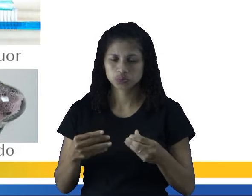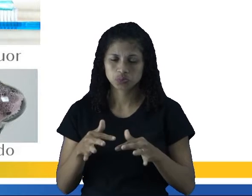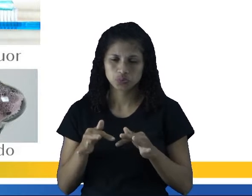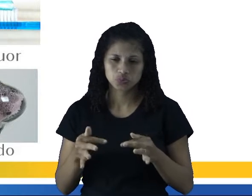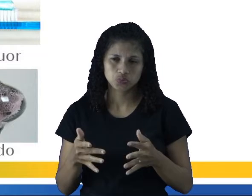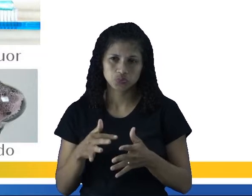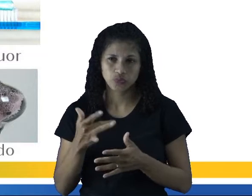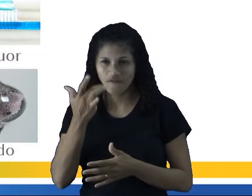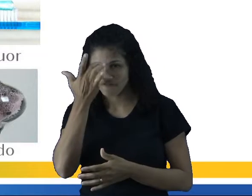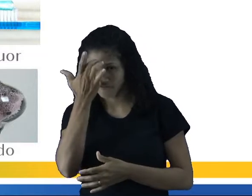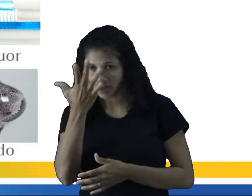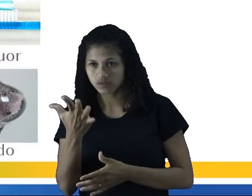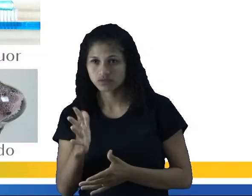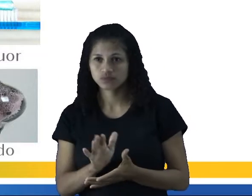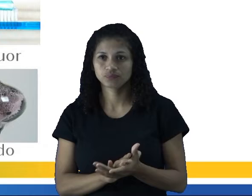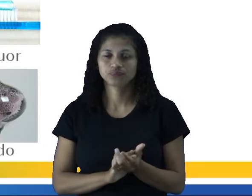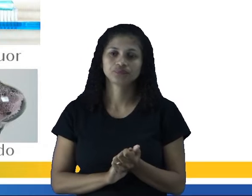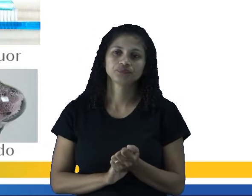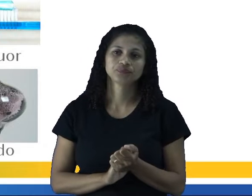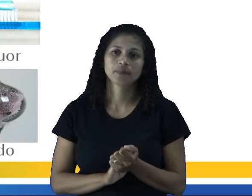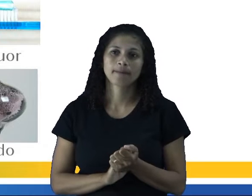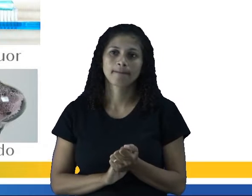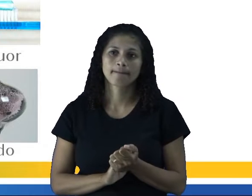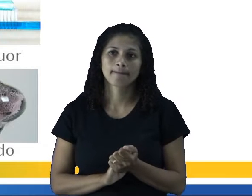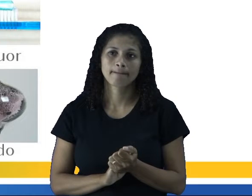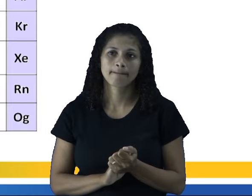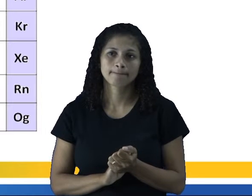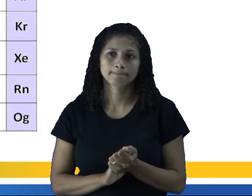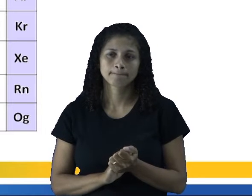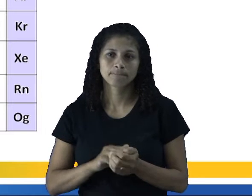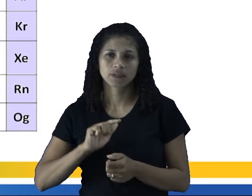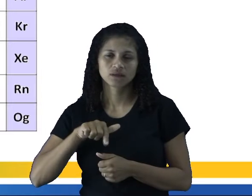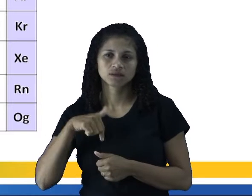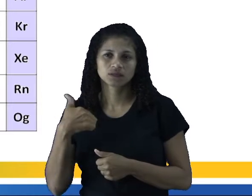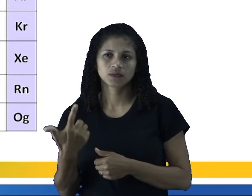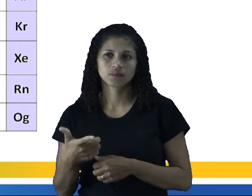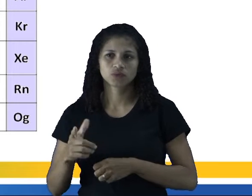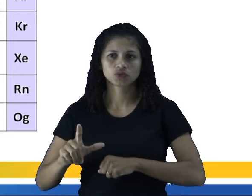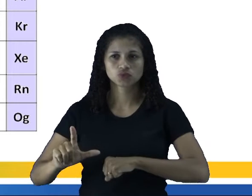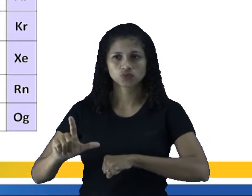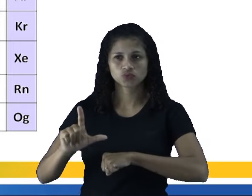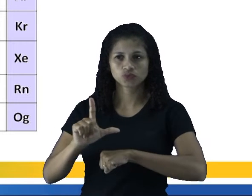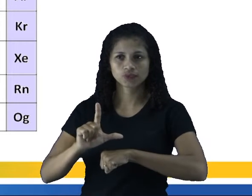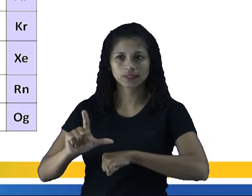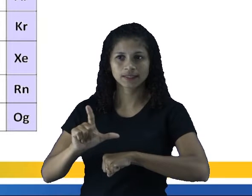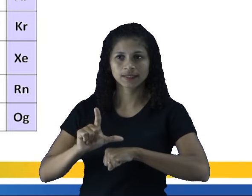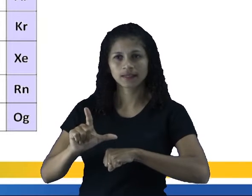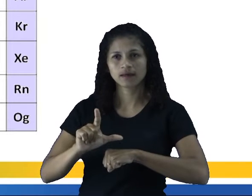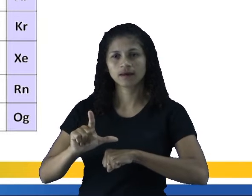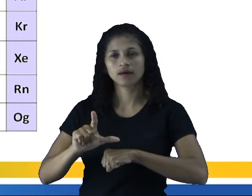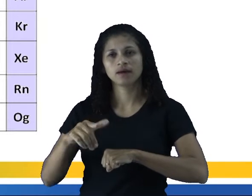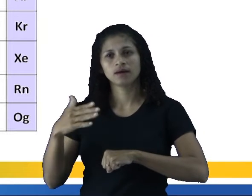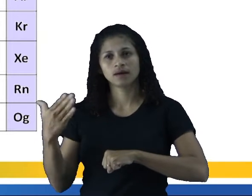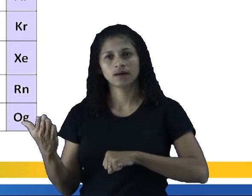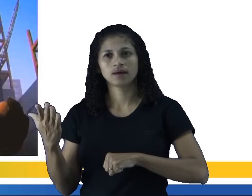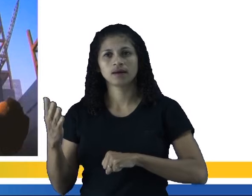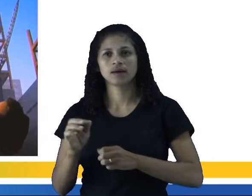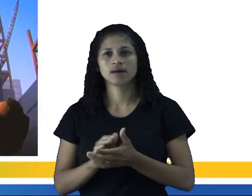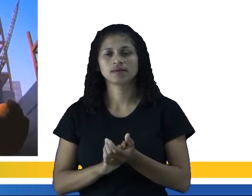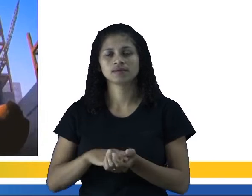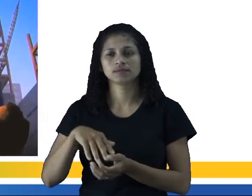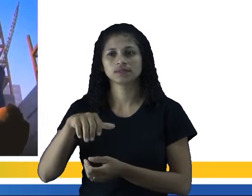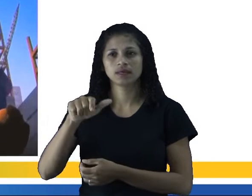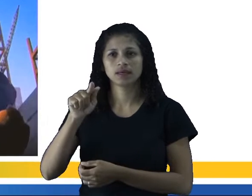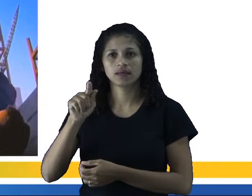dos ametais ou não metais. Depois a gente tem ali os gases nobres, né? Então os